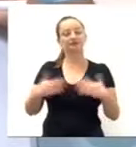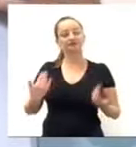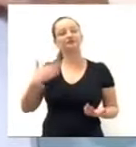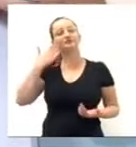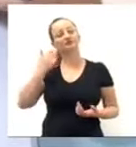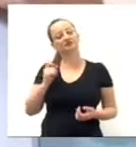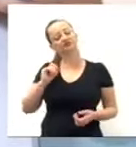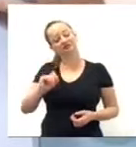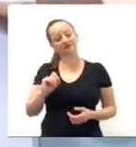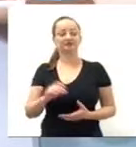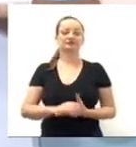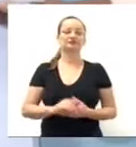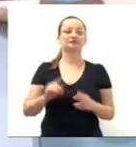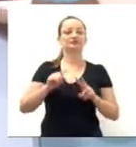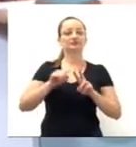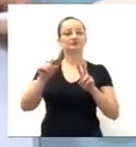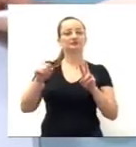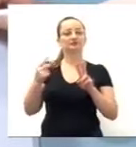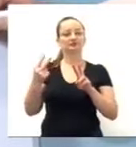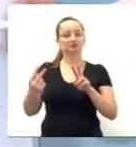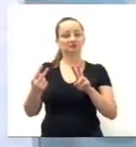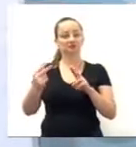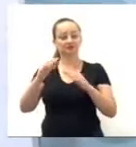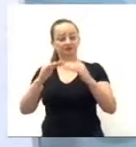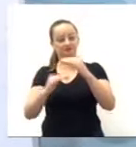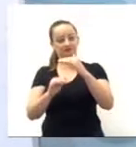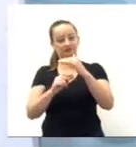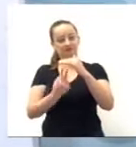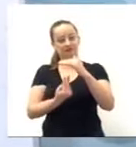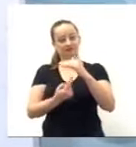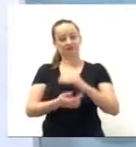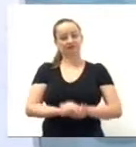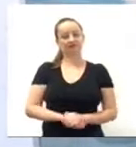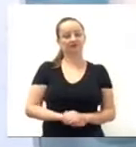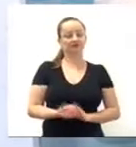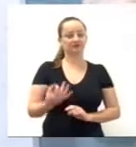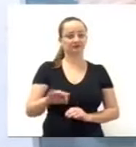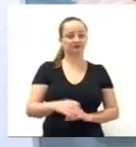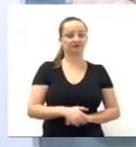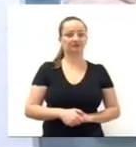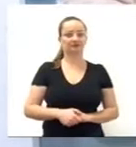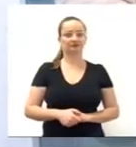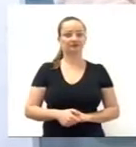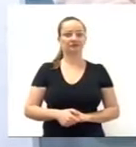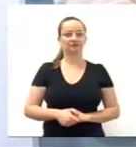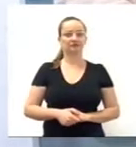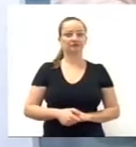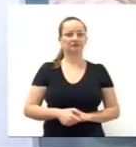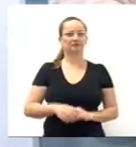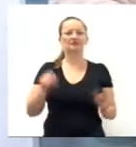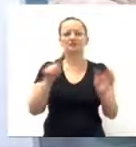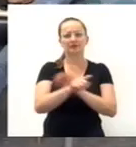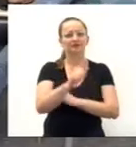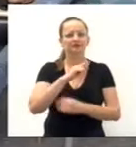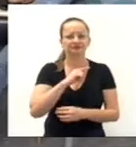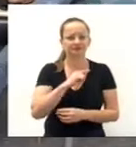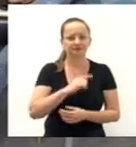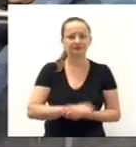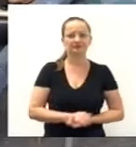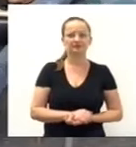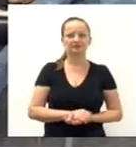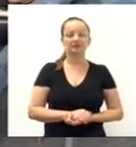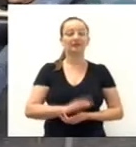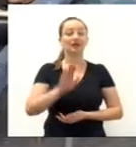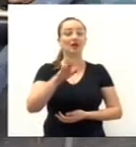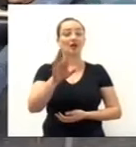quanto vai dar. Raiz de 2 sobre 2. Certo? Vamos lá. Alguma pergunta? Olha, professor